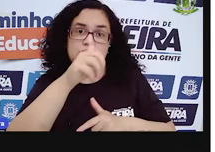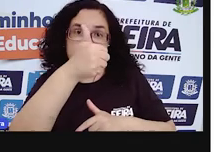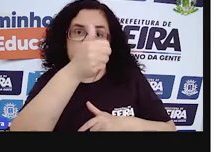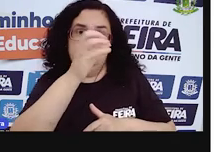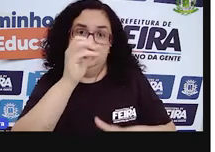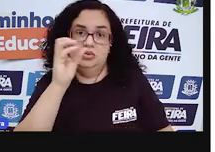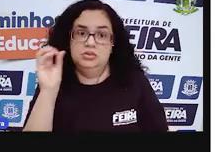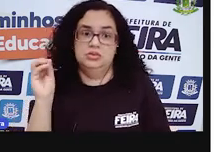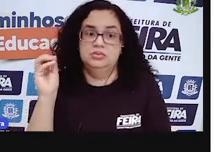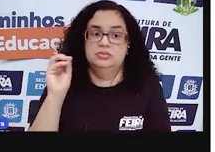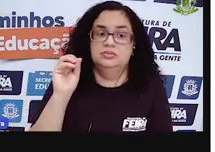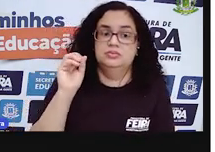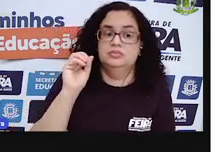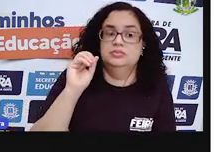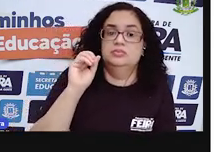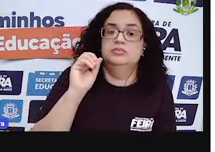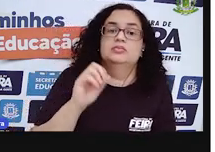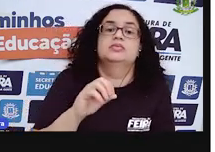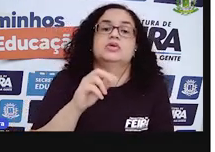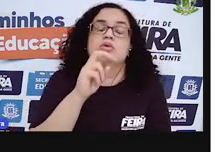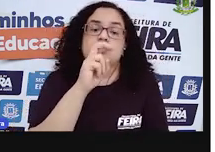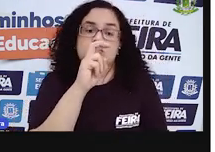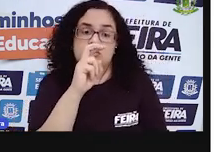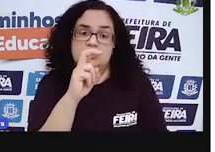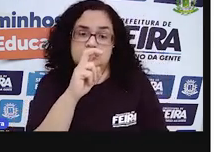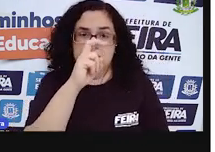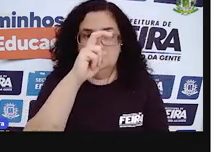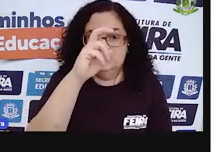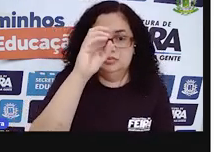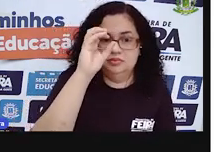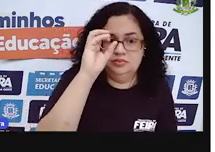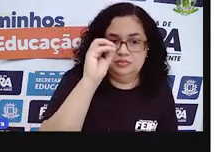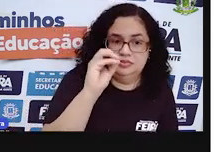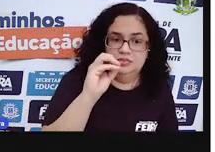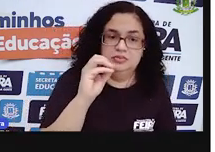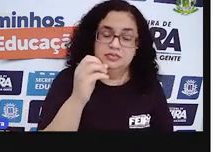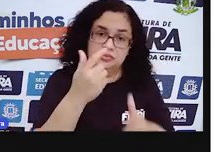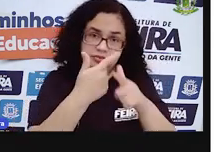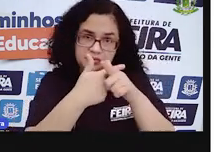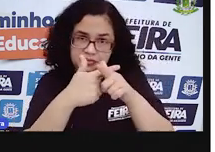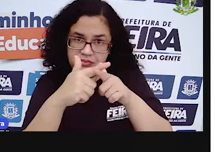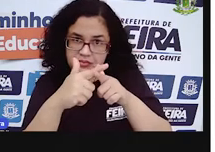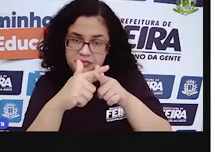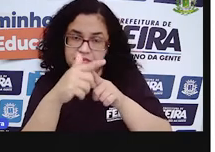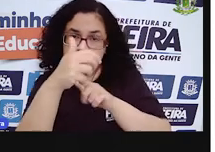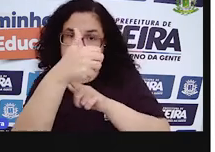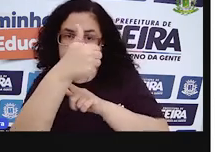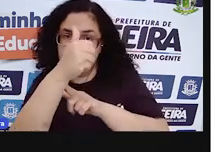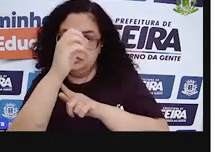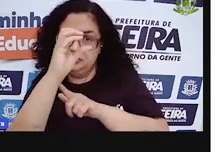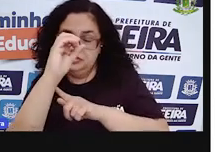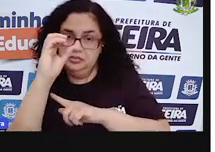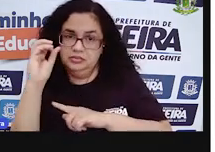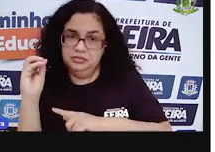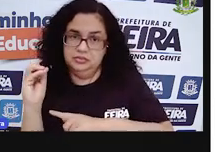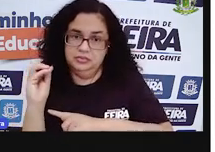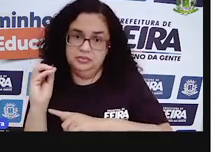sem a gente vai na calculadora digita lá sim 50 /